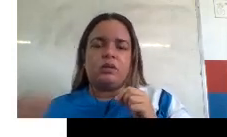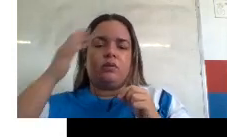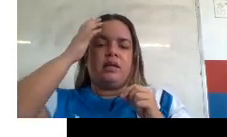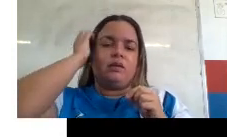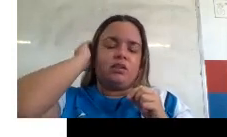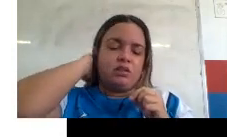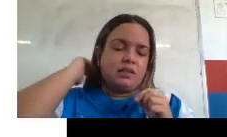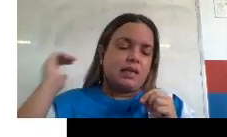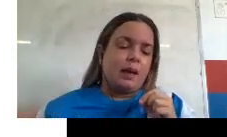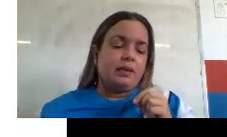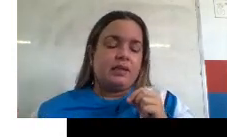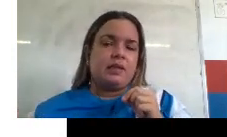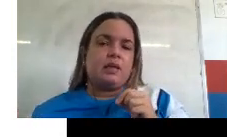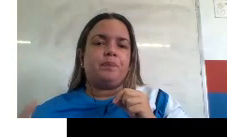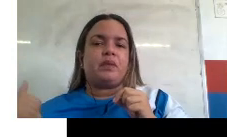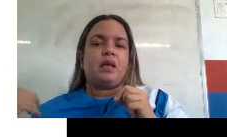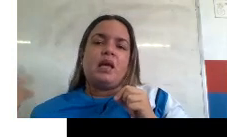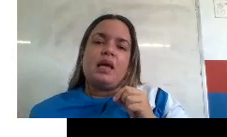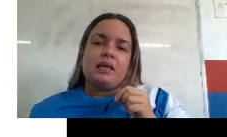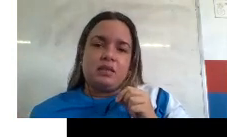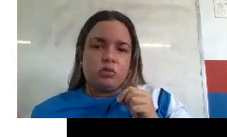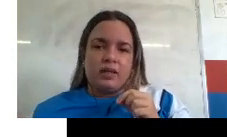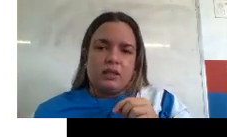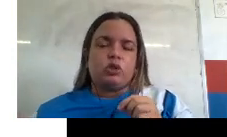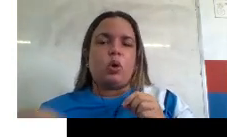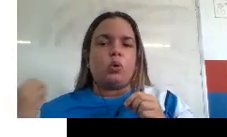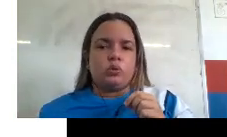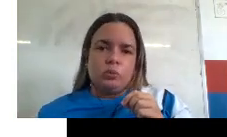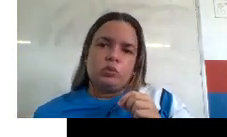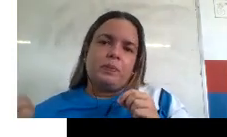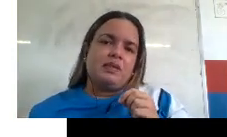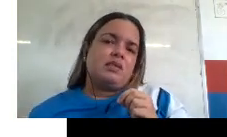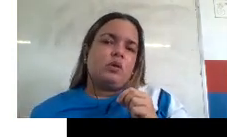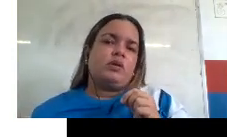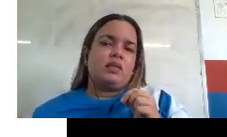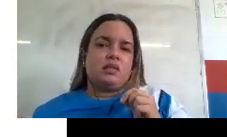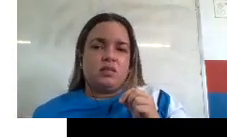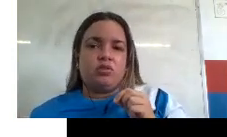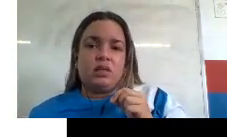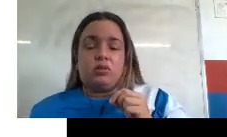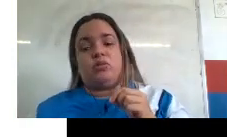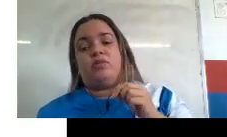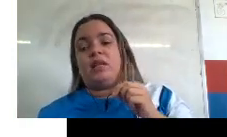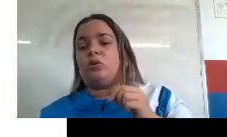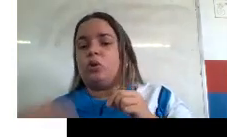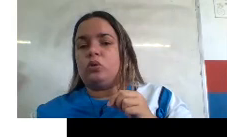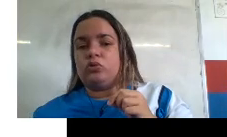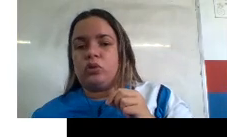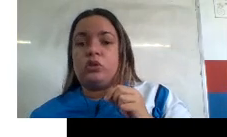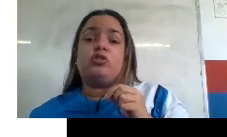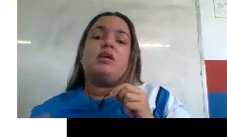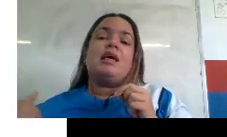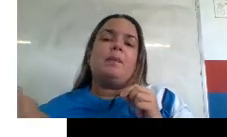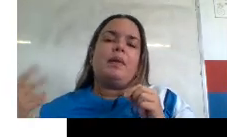declaração. Então, a gente sabe que isso aí, todo mundo precisa conhecer esses direitos. Afinal,